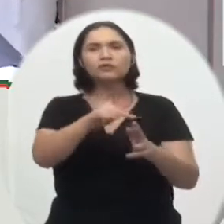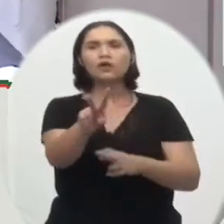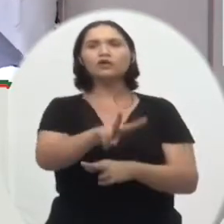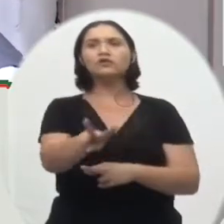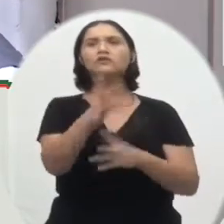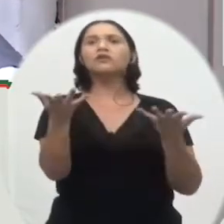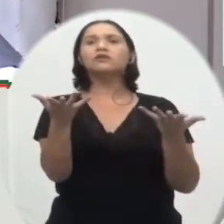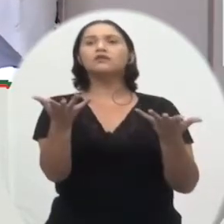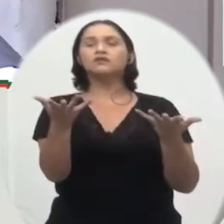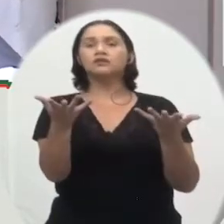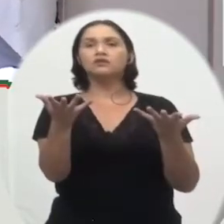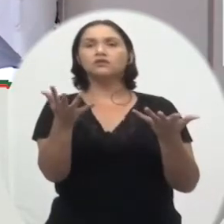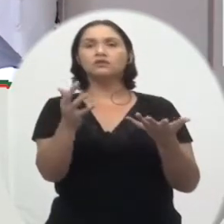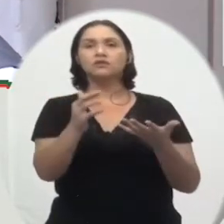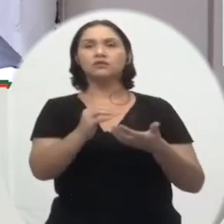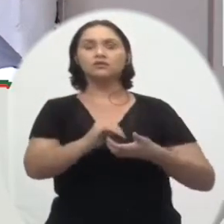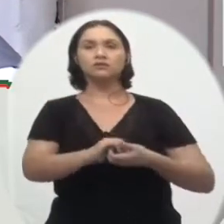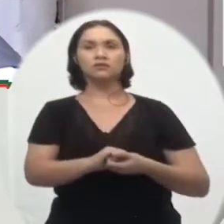vereadores.